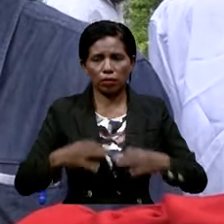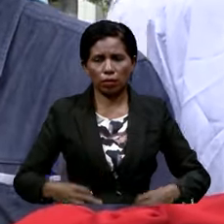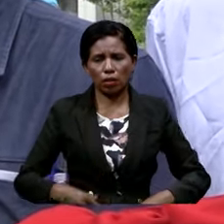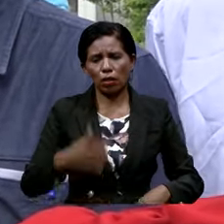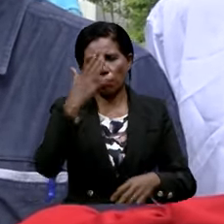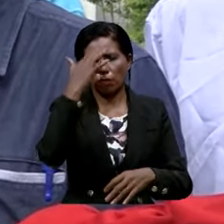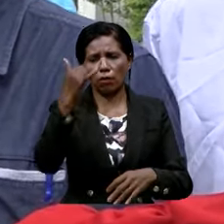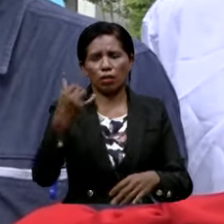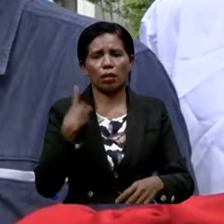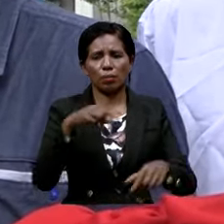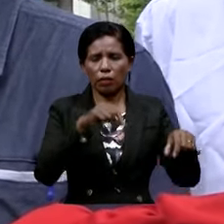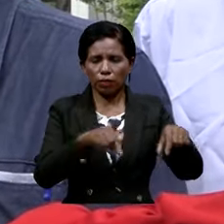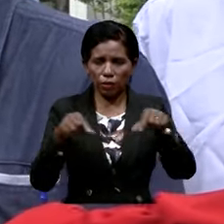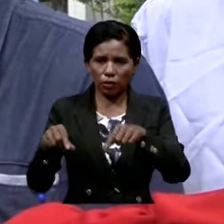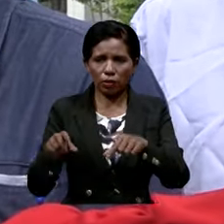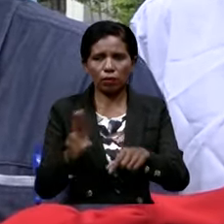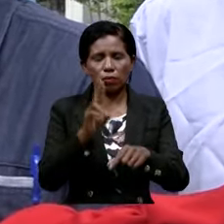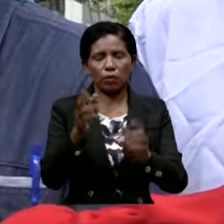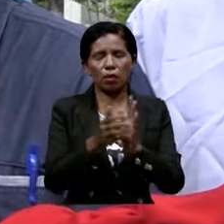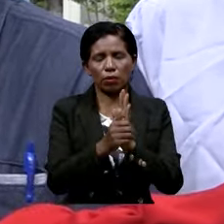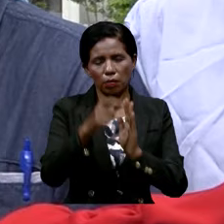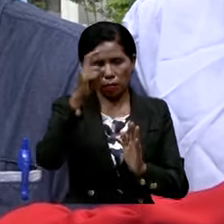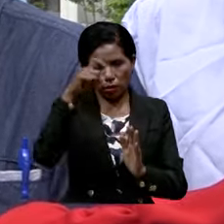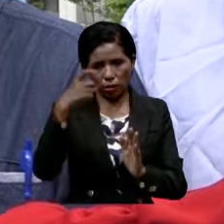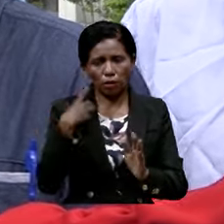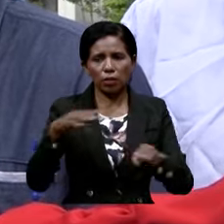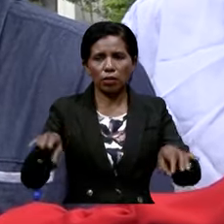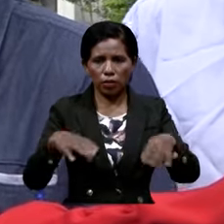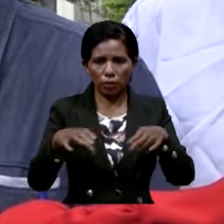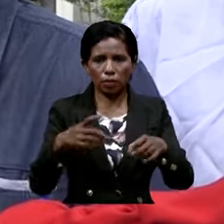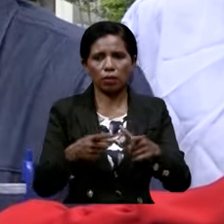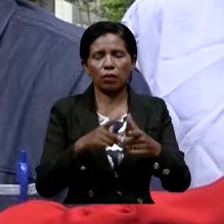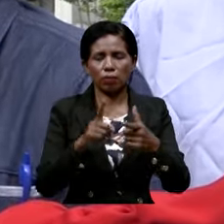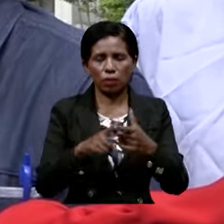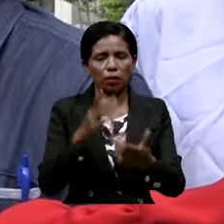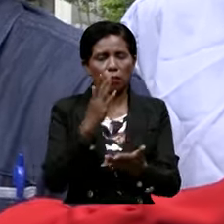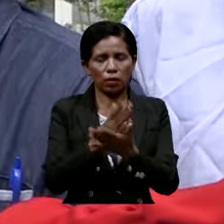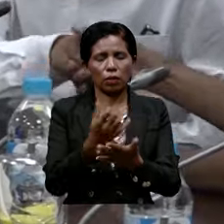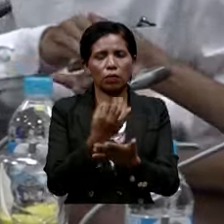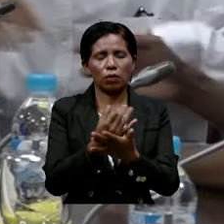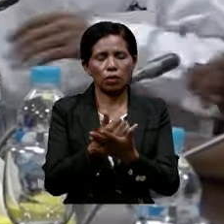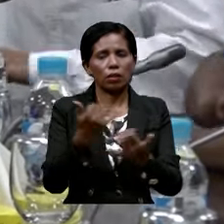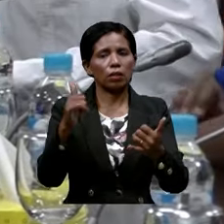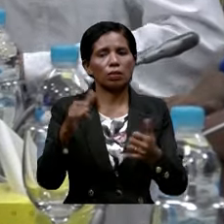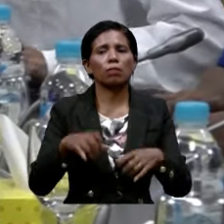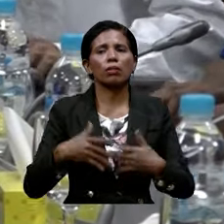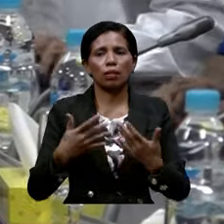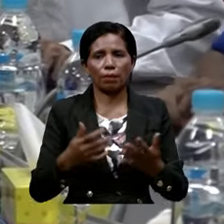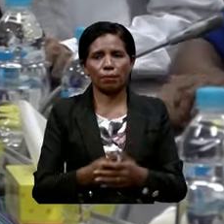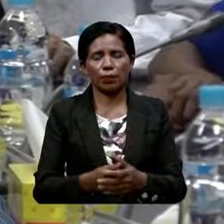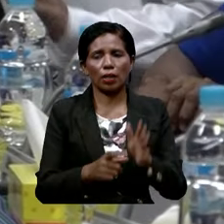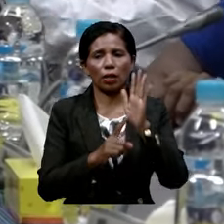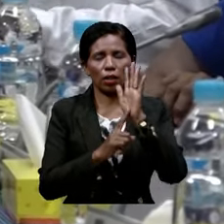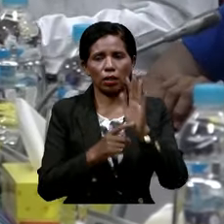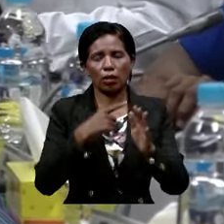sama a mi deficiencia foi usar mi capacidade de bem na tonga mi serviço. Depois trava tangida ne, na razão saída. Hatamba que